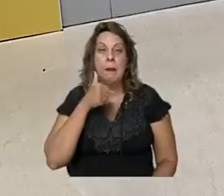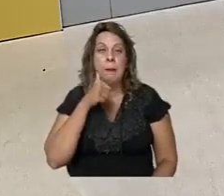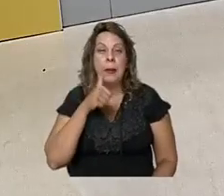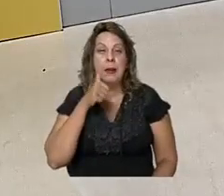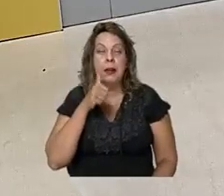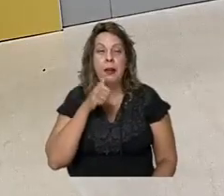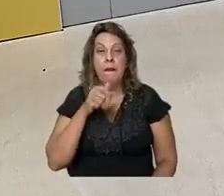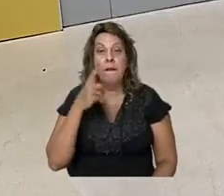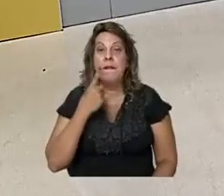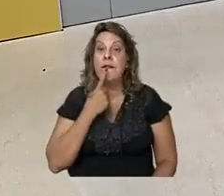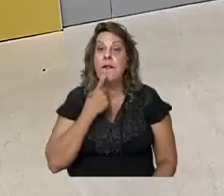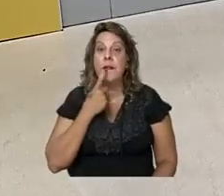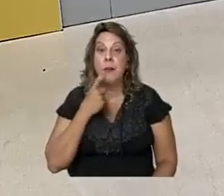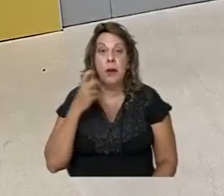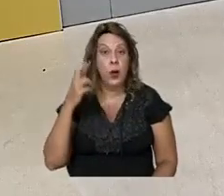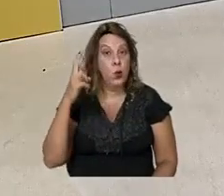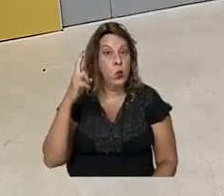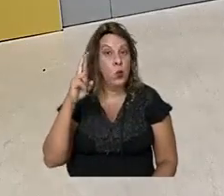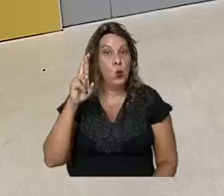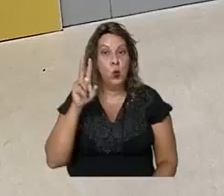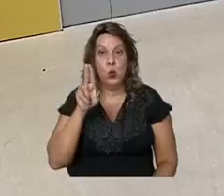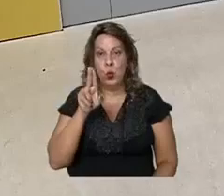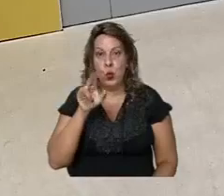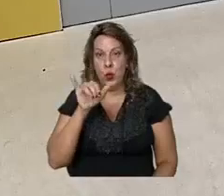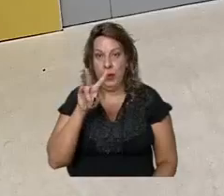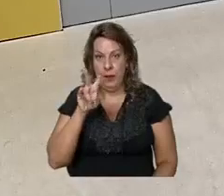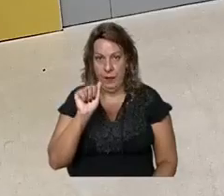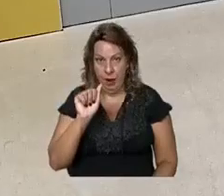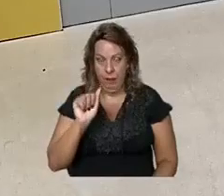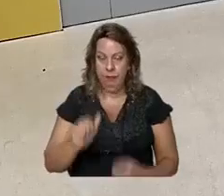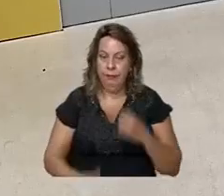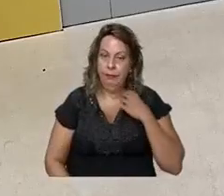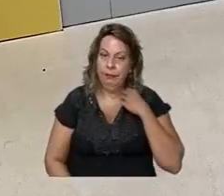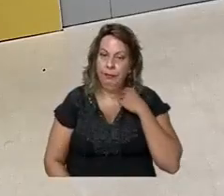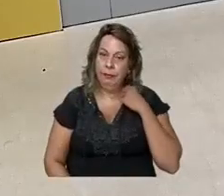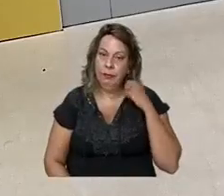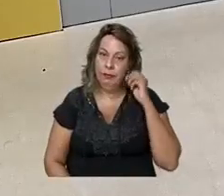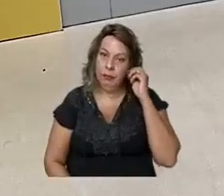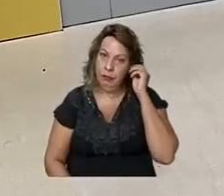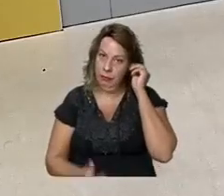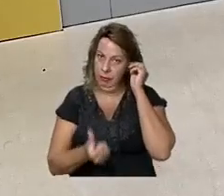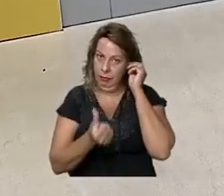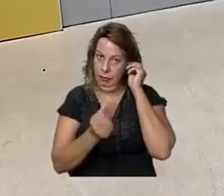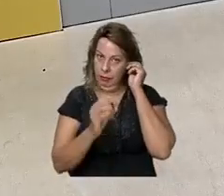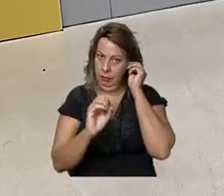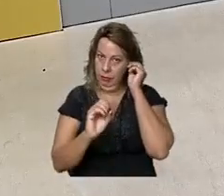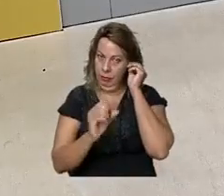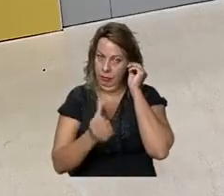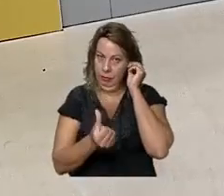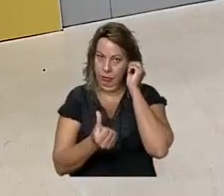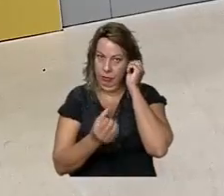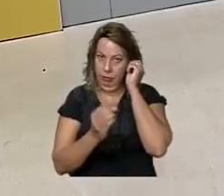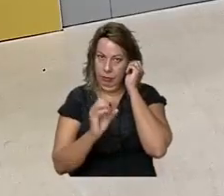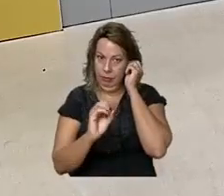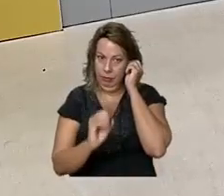44, olha só, 44 já foi, agora subiu bolinha